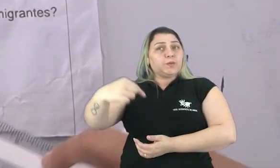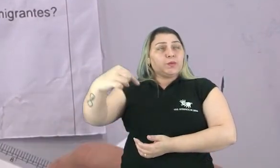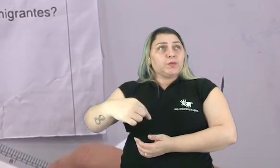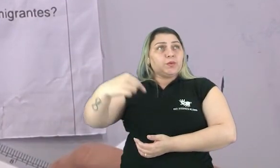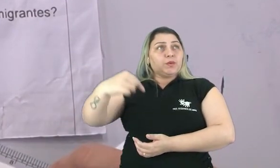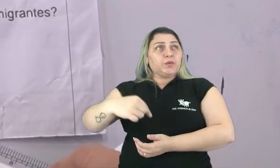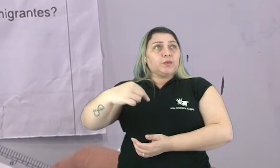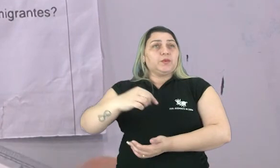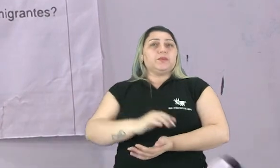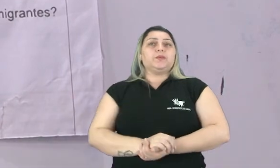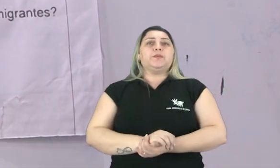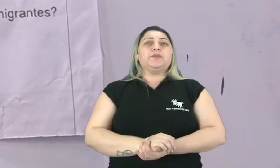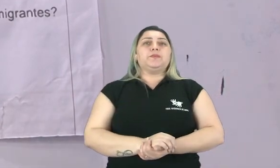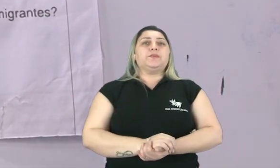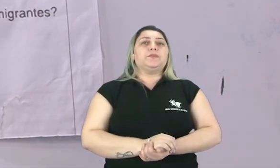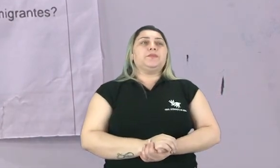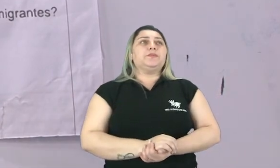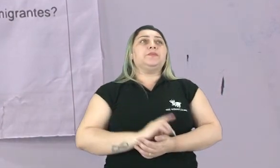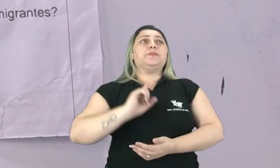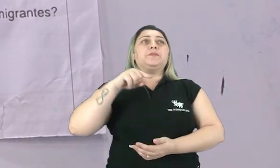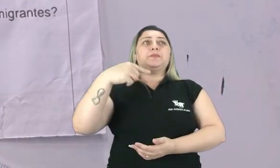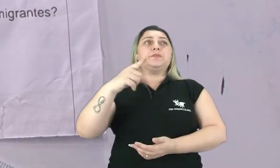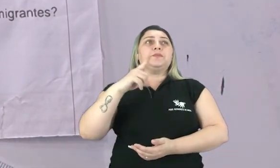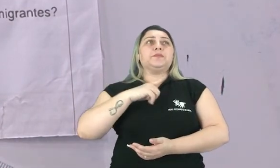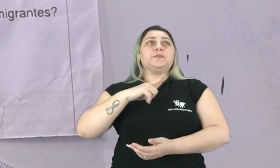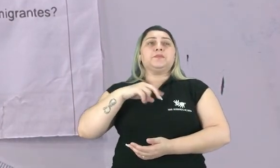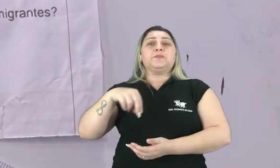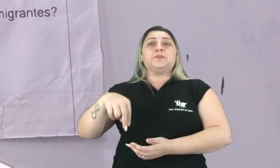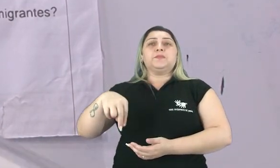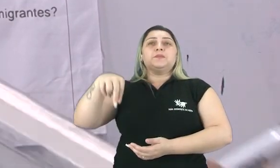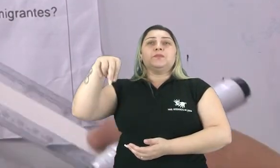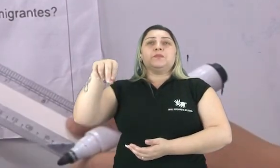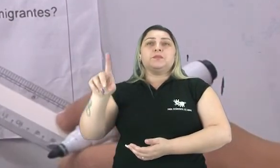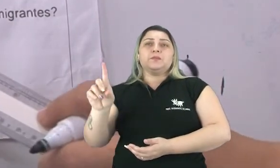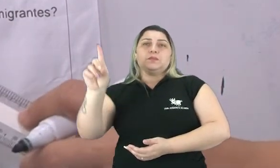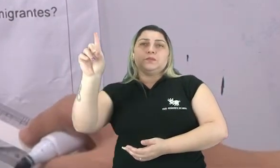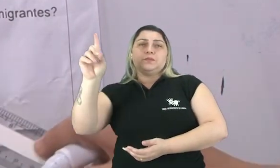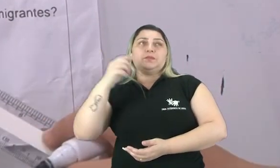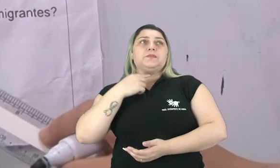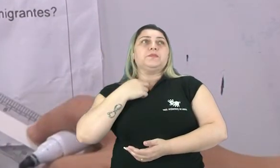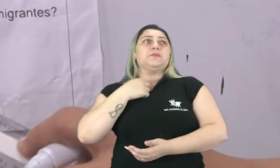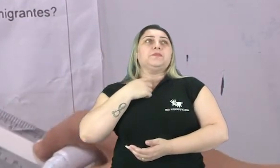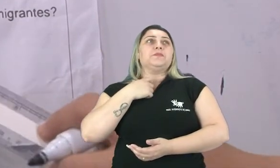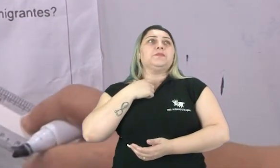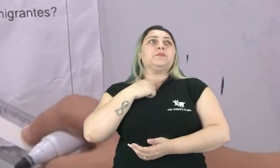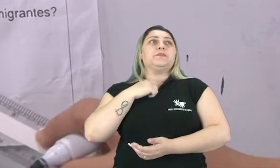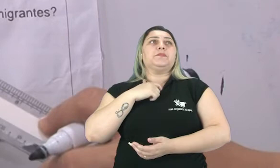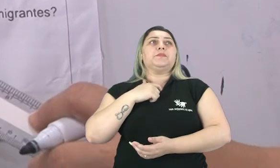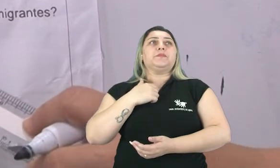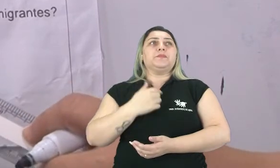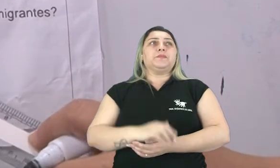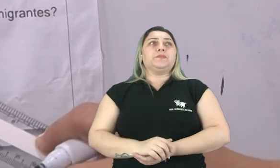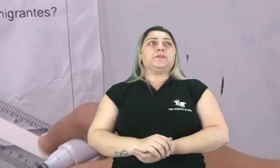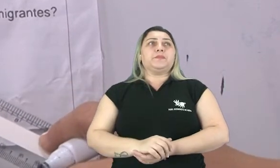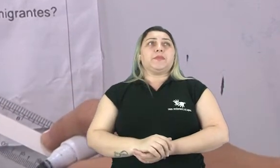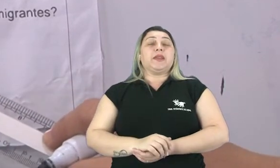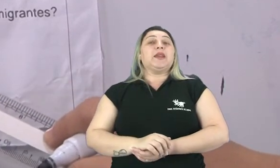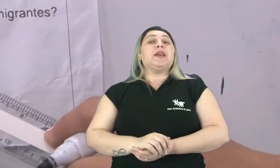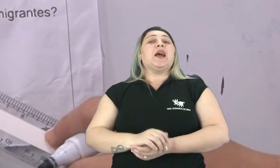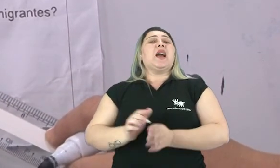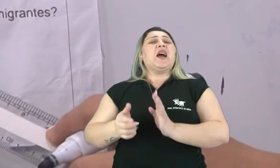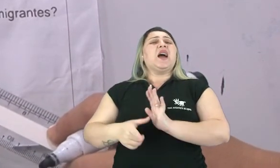mais voltadas para cá. E depois nós temos a região nordeste, que é essa daqui, ó. Região que